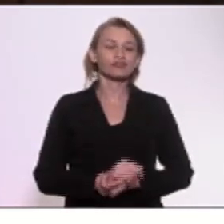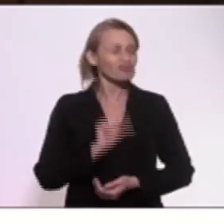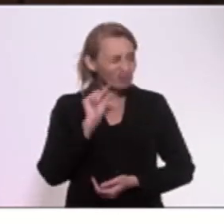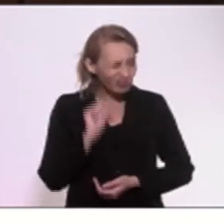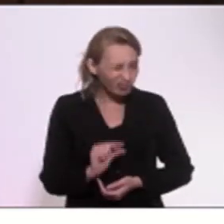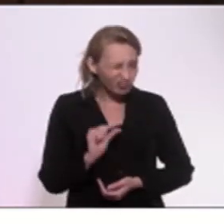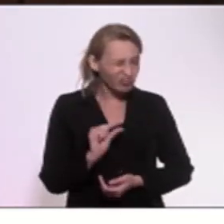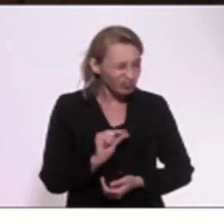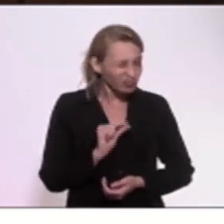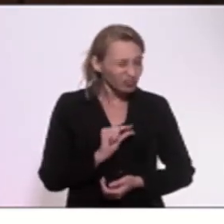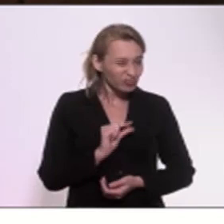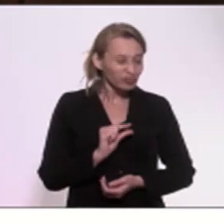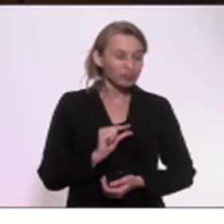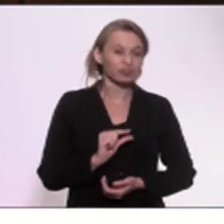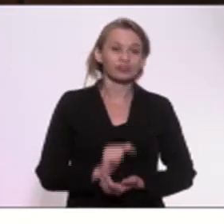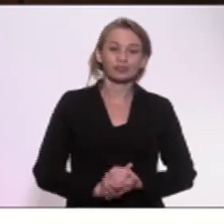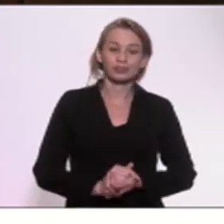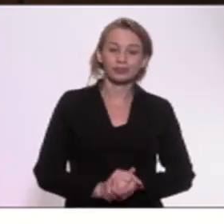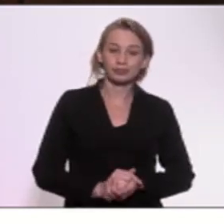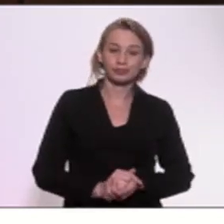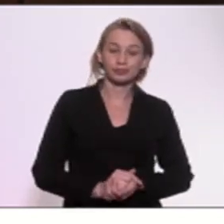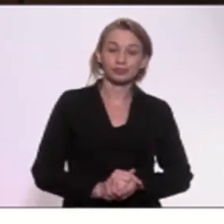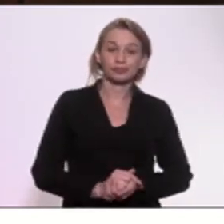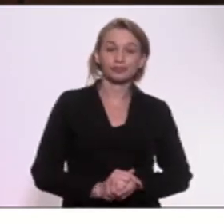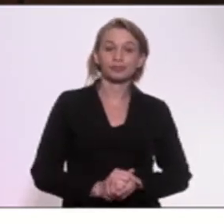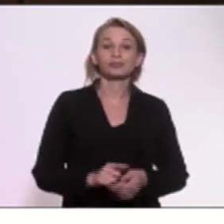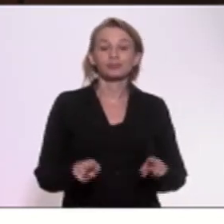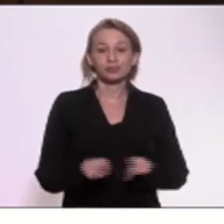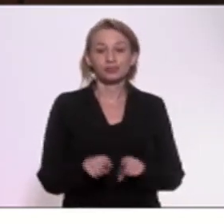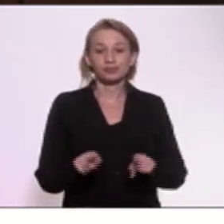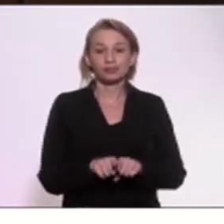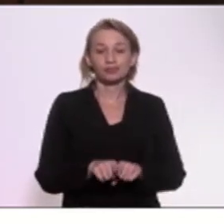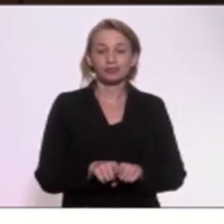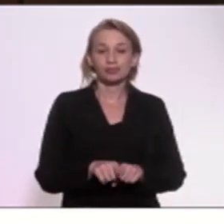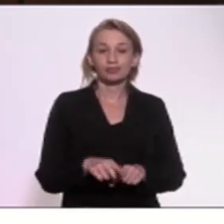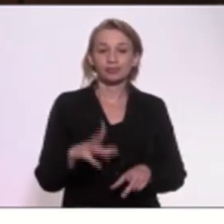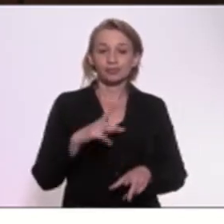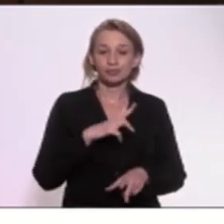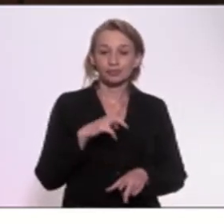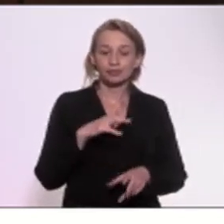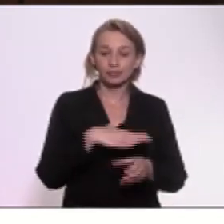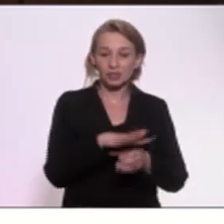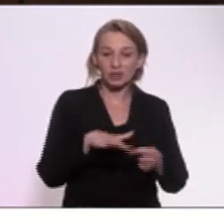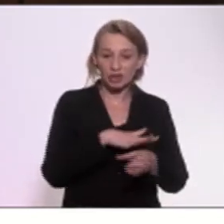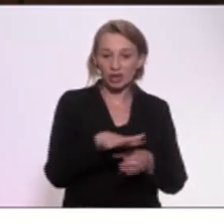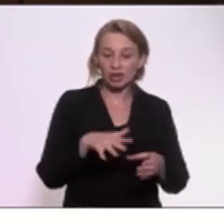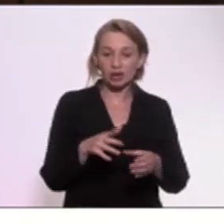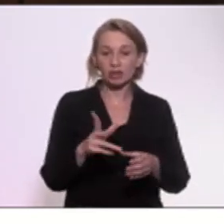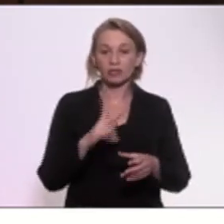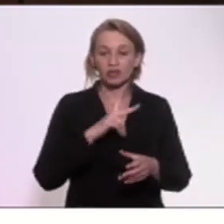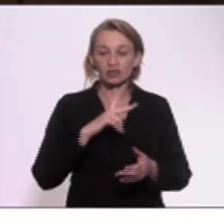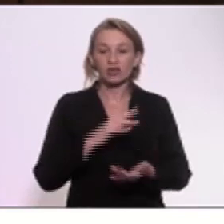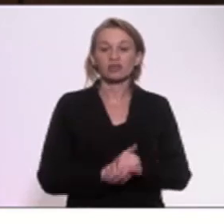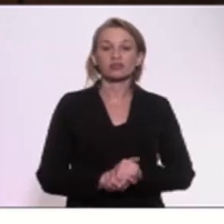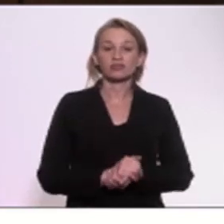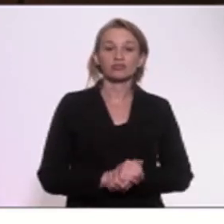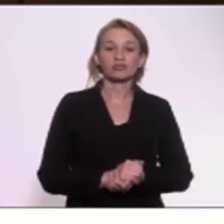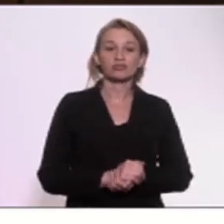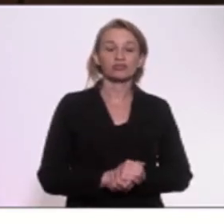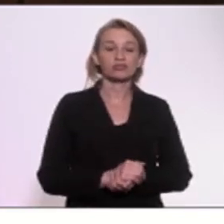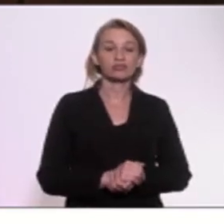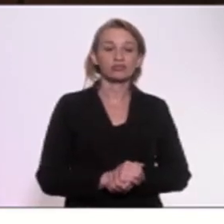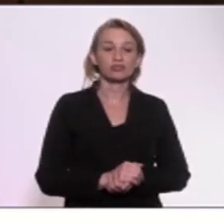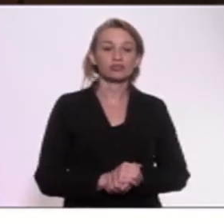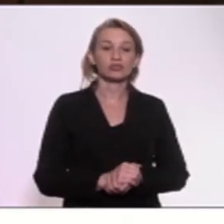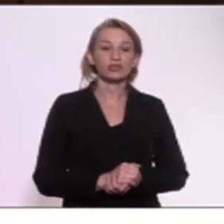mais baixos dos praticados, inclusive no setor privado. Esse desrespeito com os profissionais da saúde é